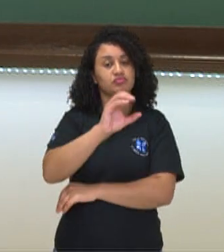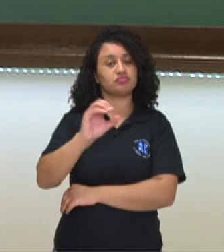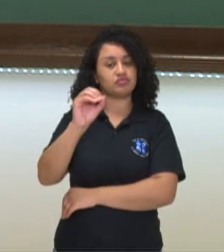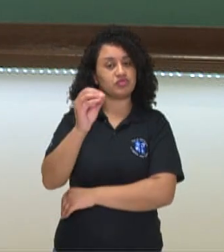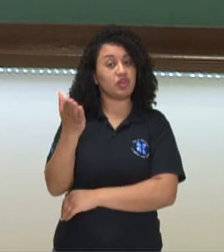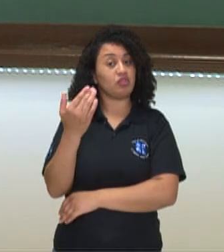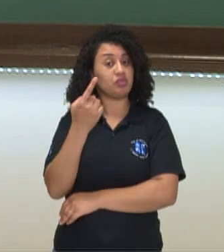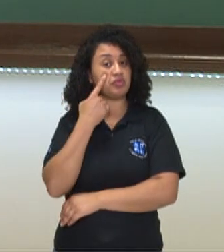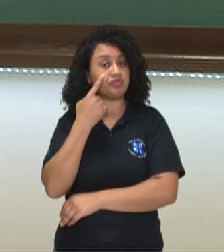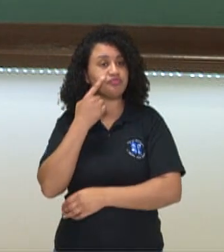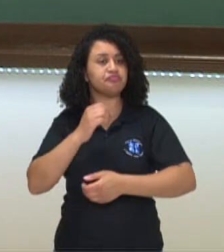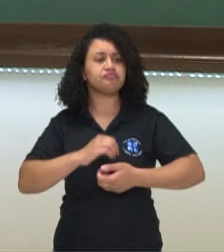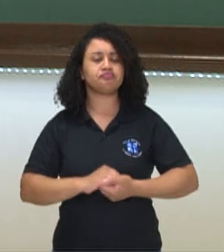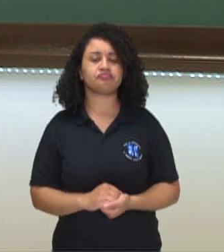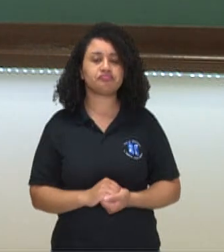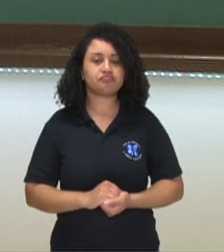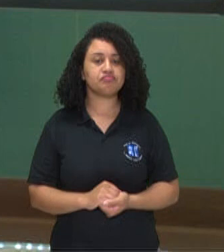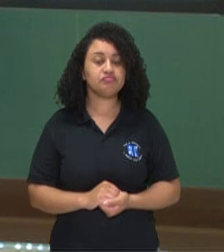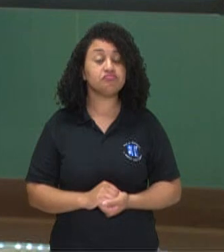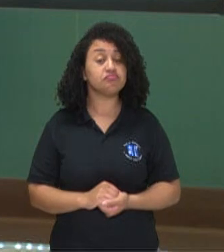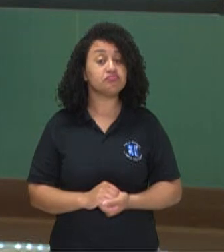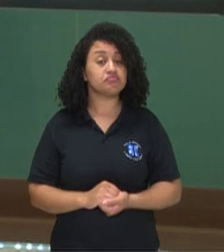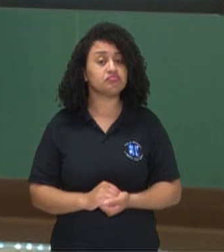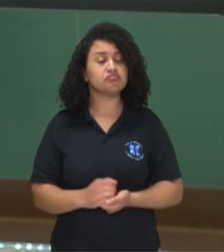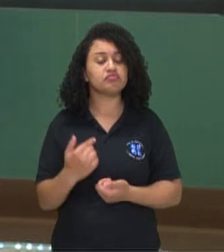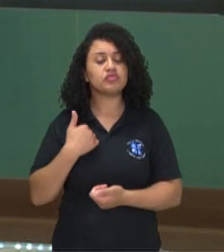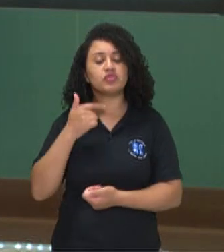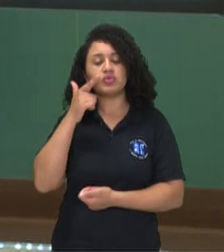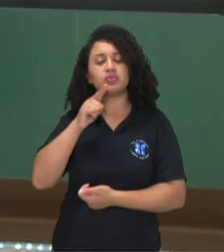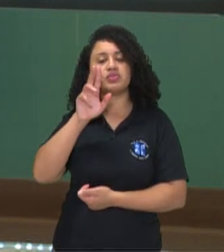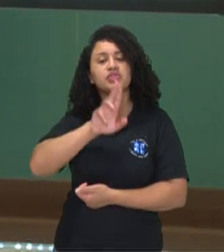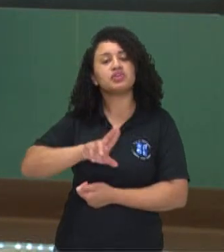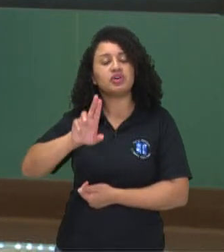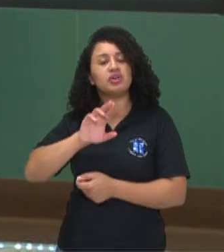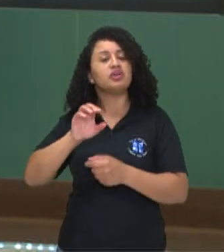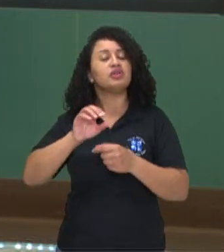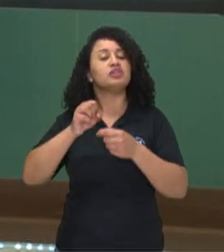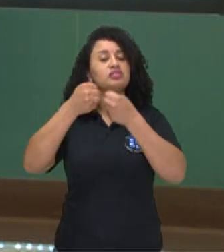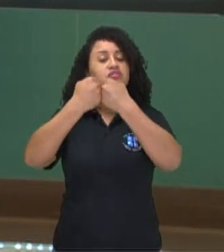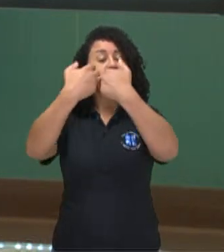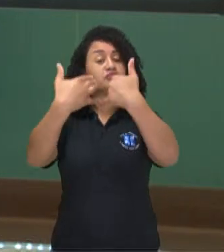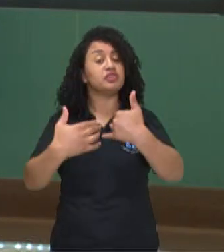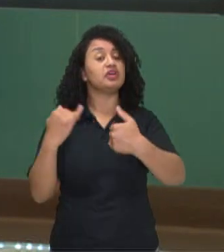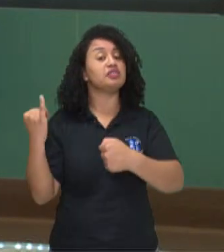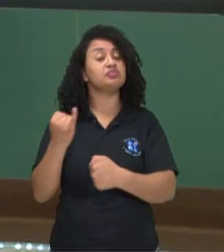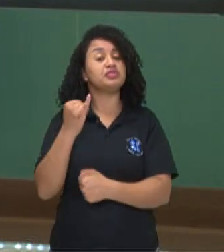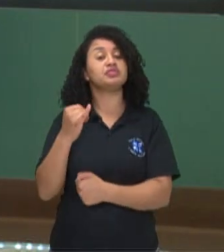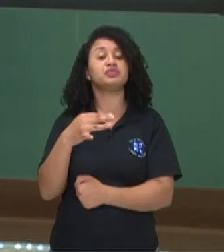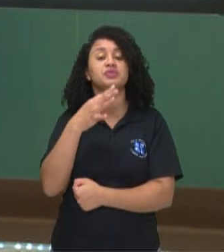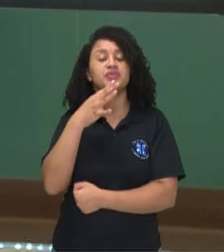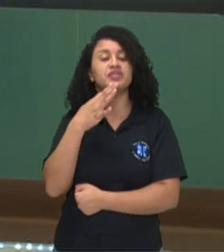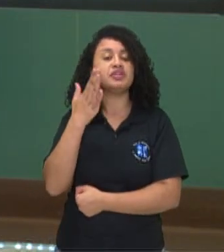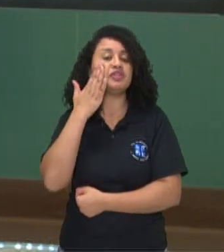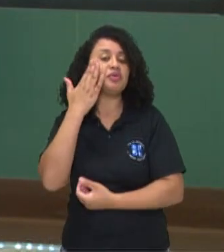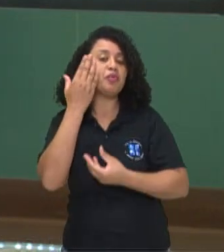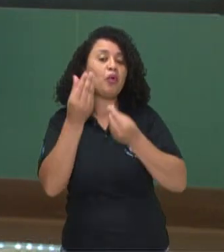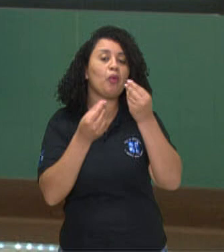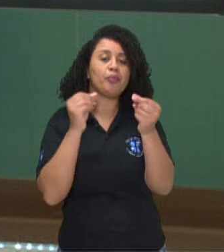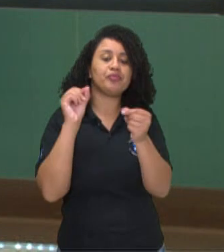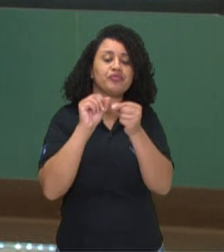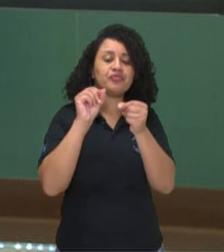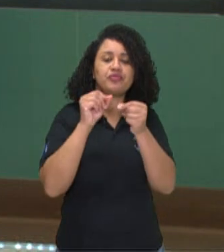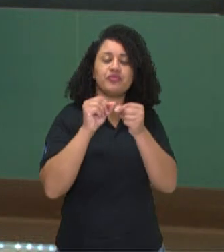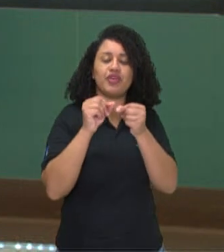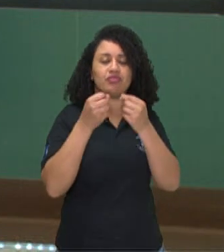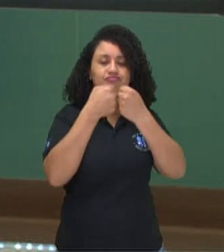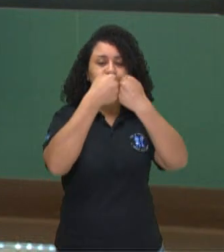Vamos lá? Para que eu possa usar a fatoração, eu preciso conhecer as ferramentas, conhecer os meios